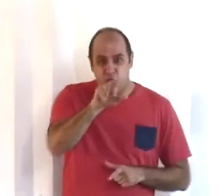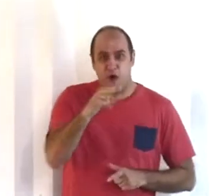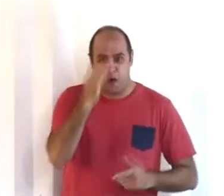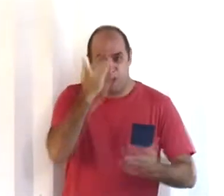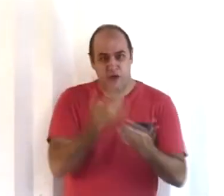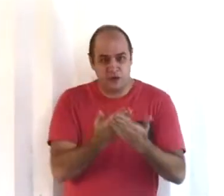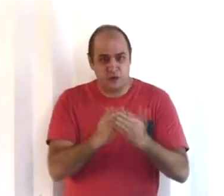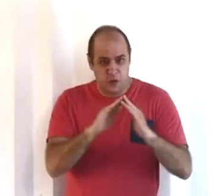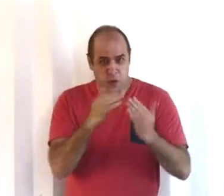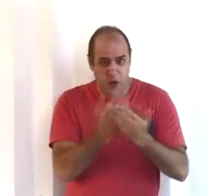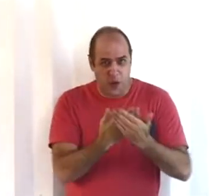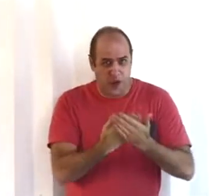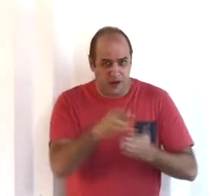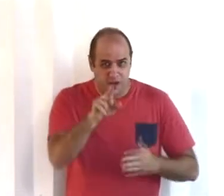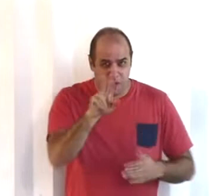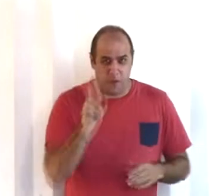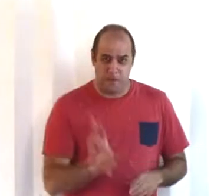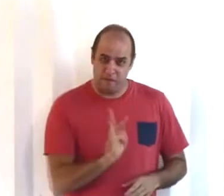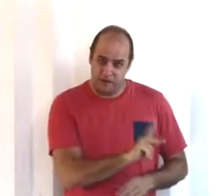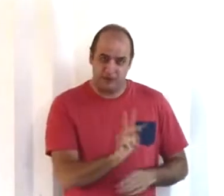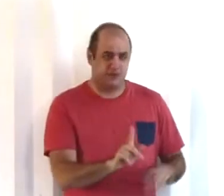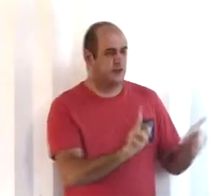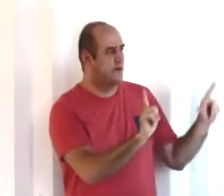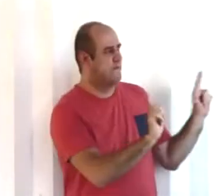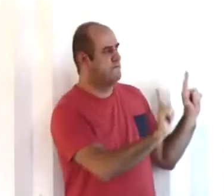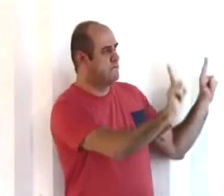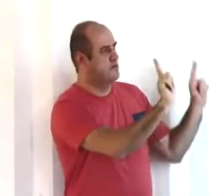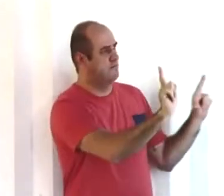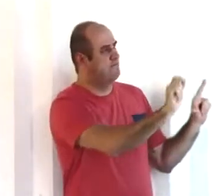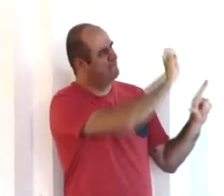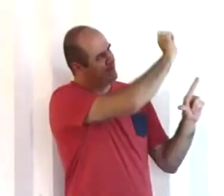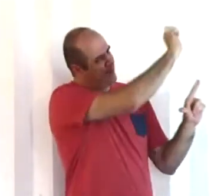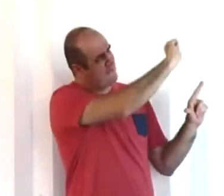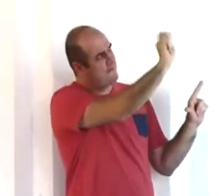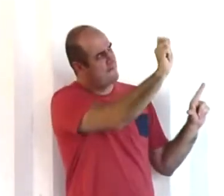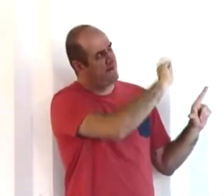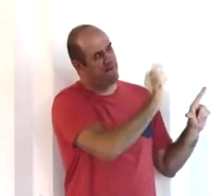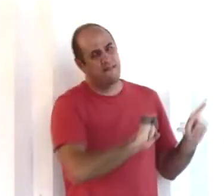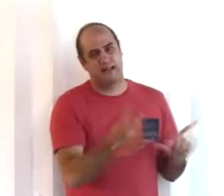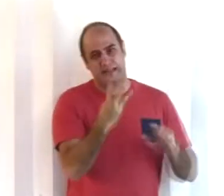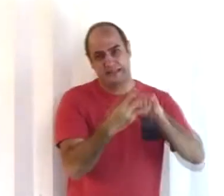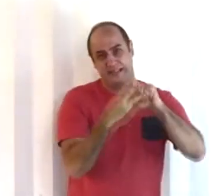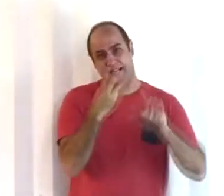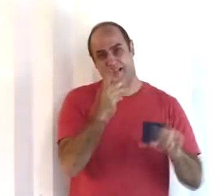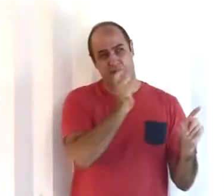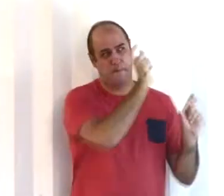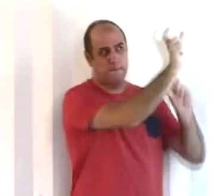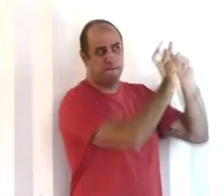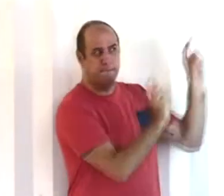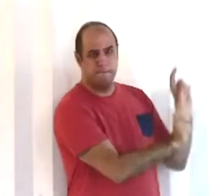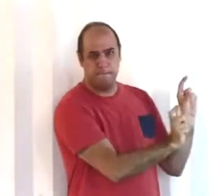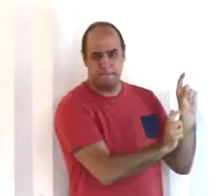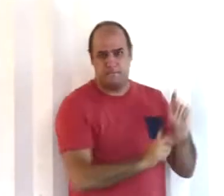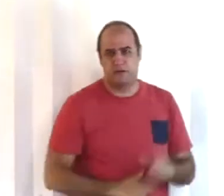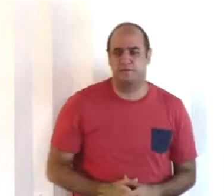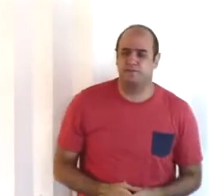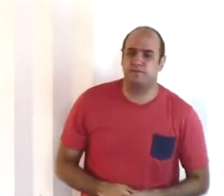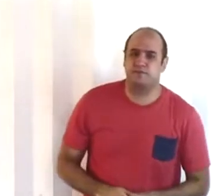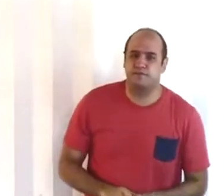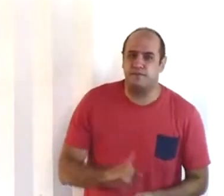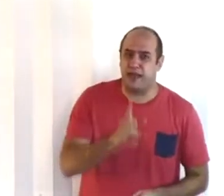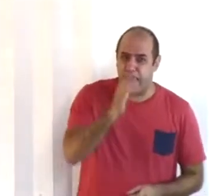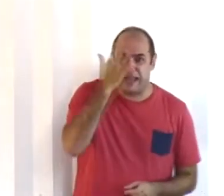da professora. E escreva 3 coisas. Se você for alfabetizado, escreva 3 coisas. Se você ainda não